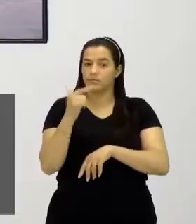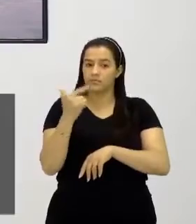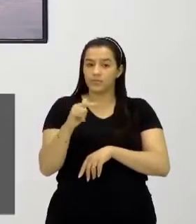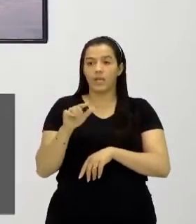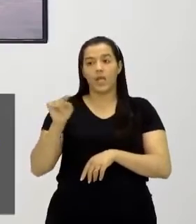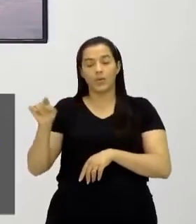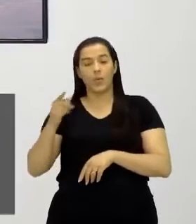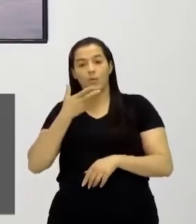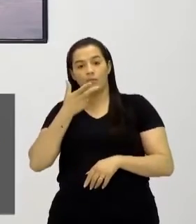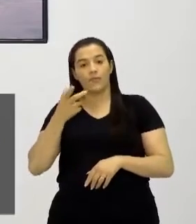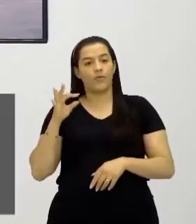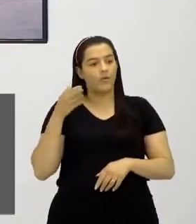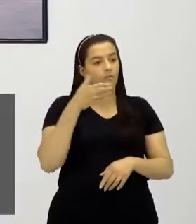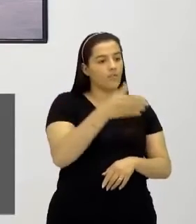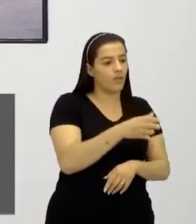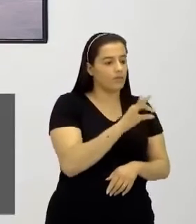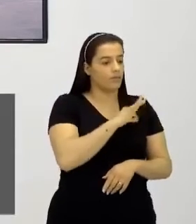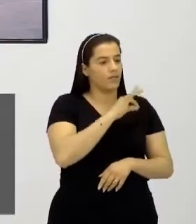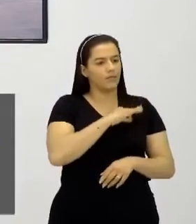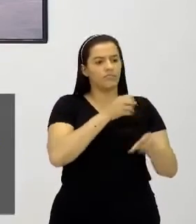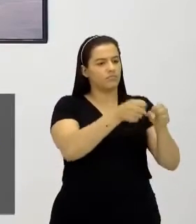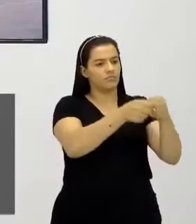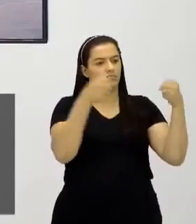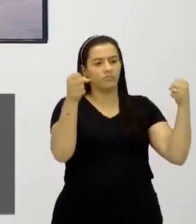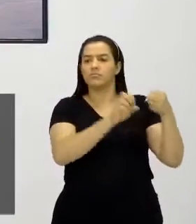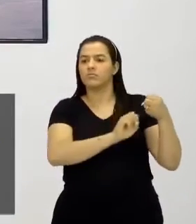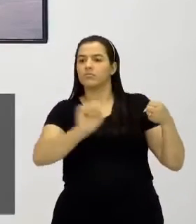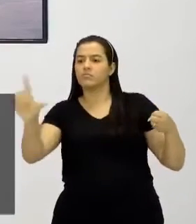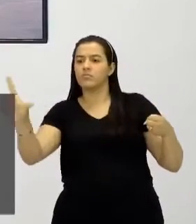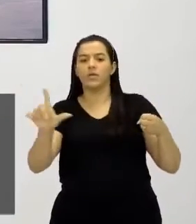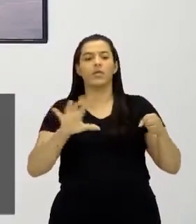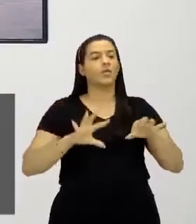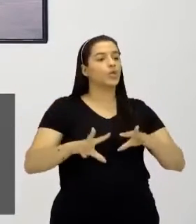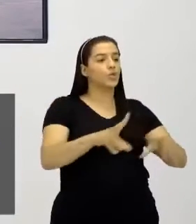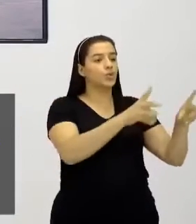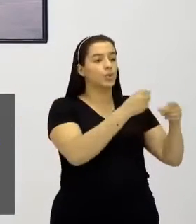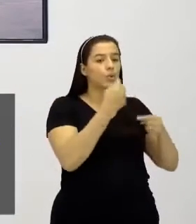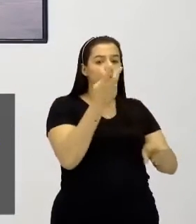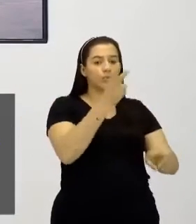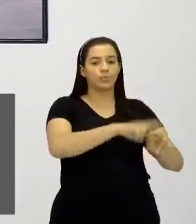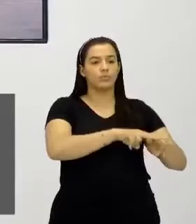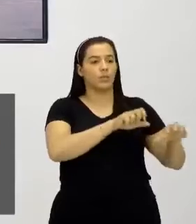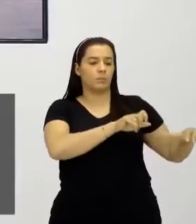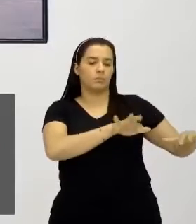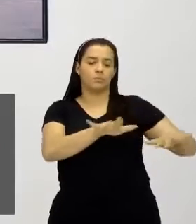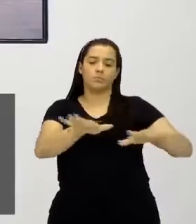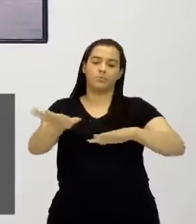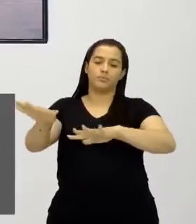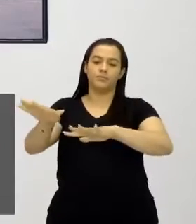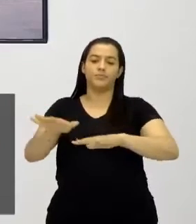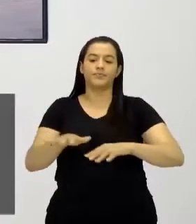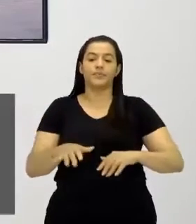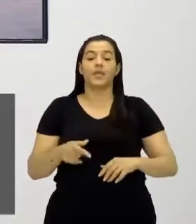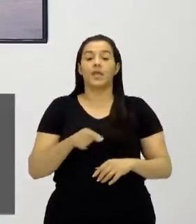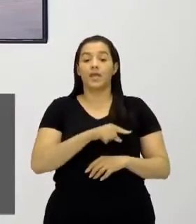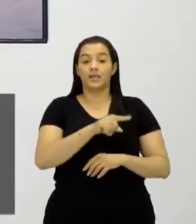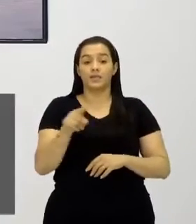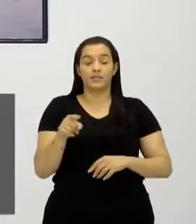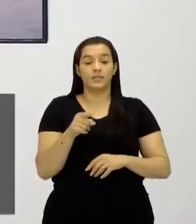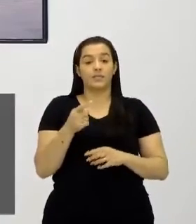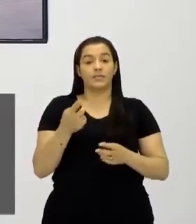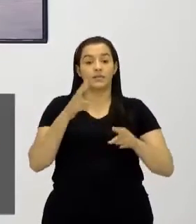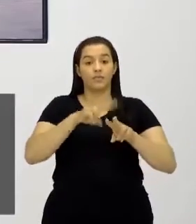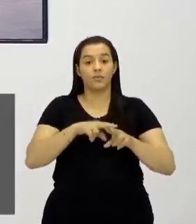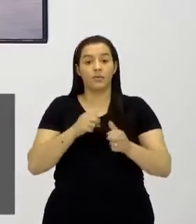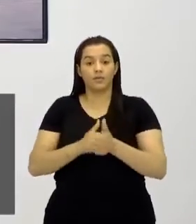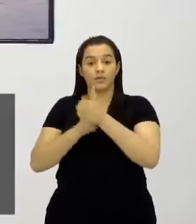na delegacia e soltou o irmão dele. E junto, soltou todos os presos que estavam ali. Aqueles presos começaram a